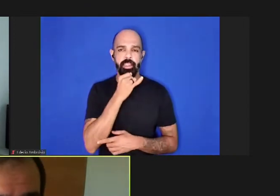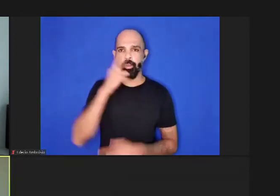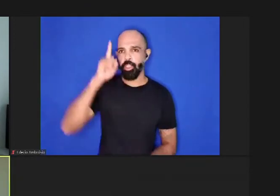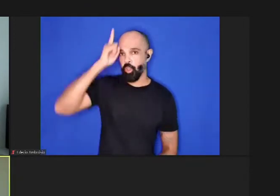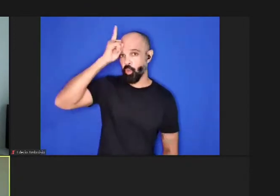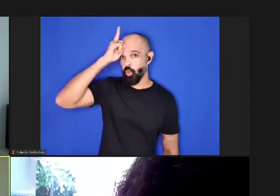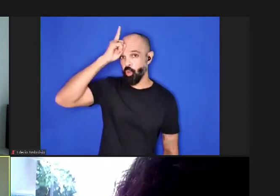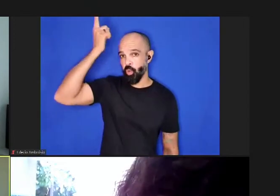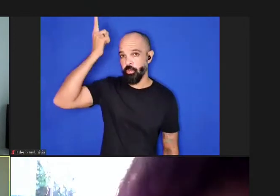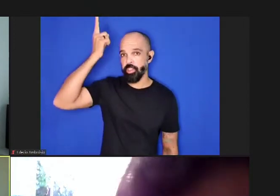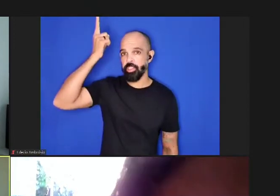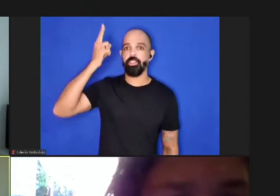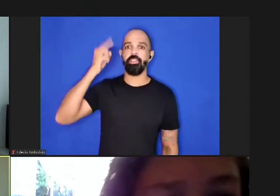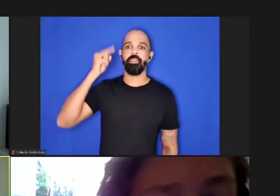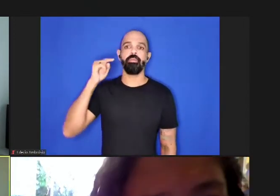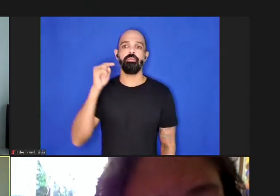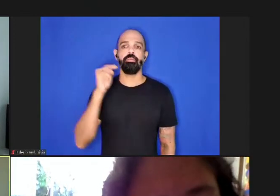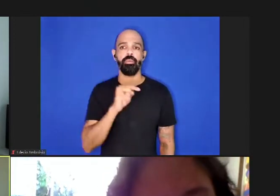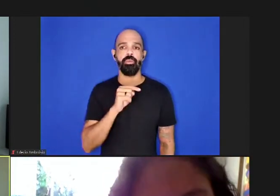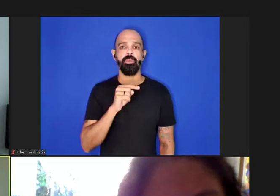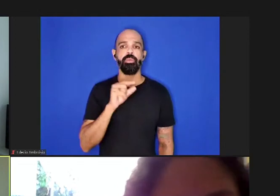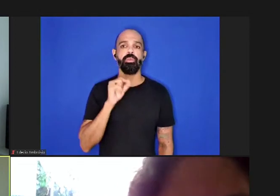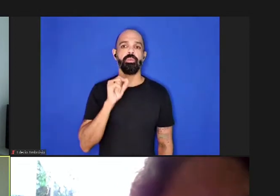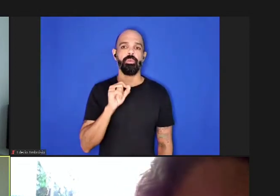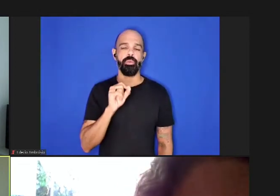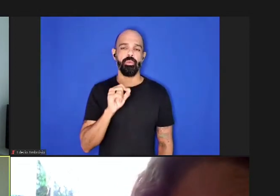que o senhor mostrou.